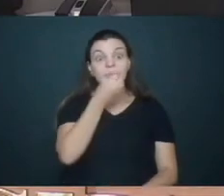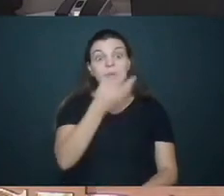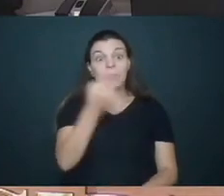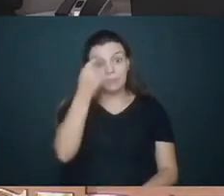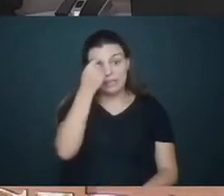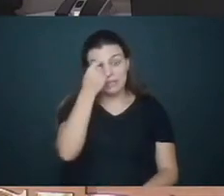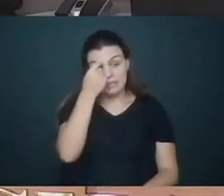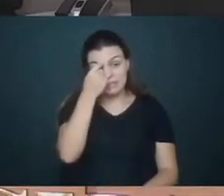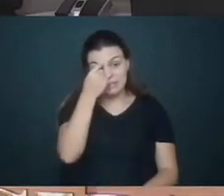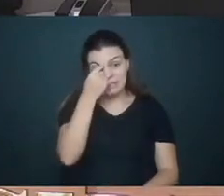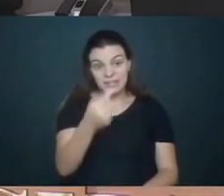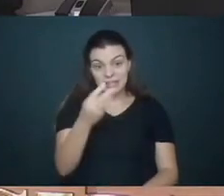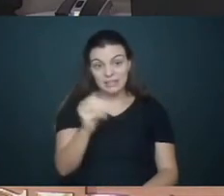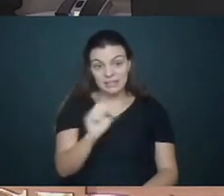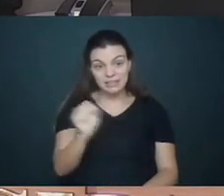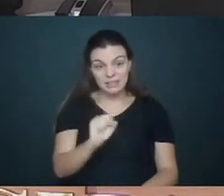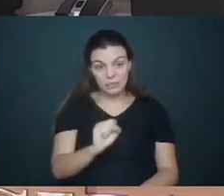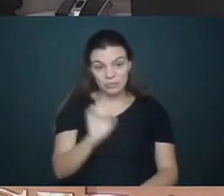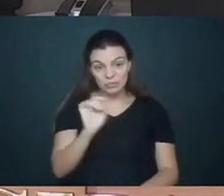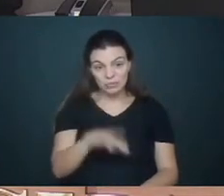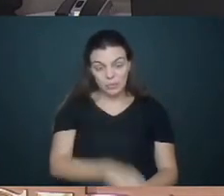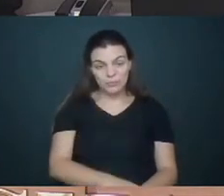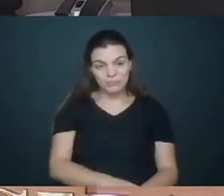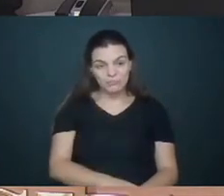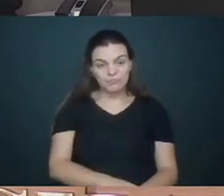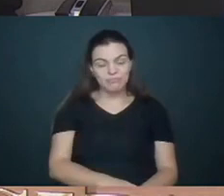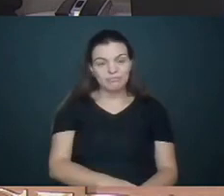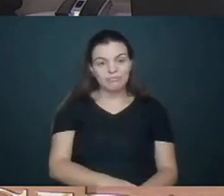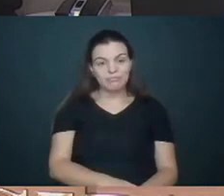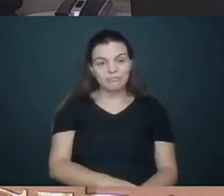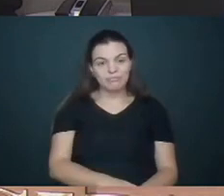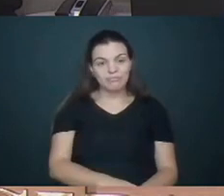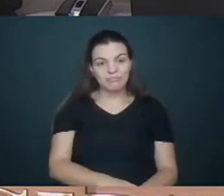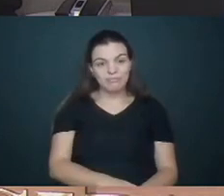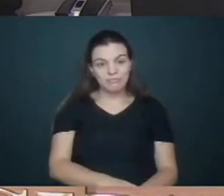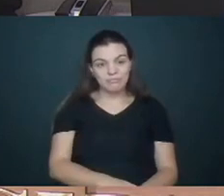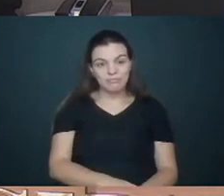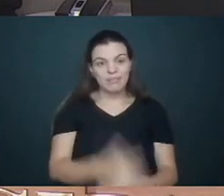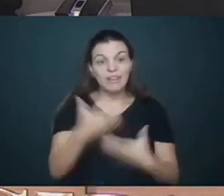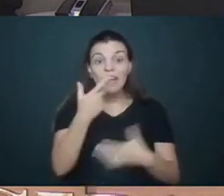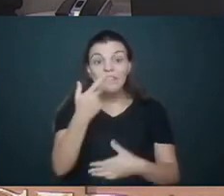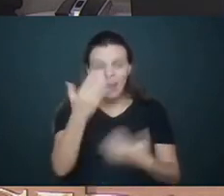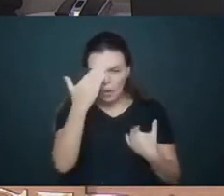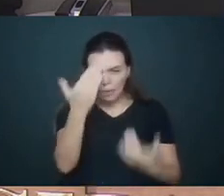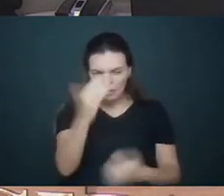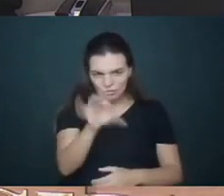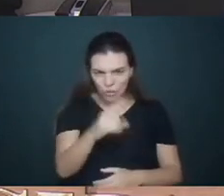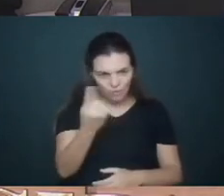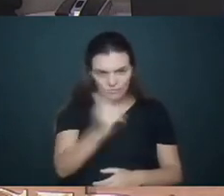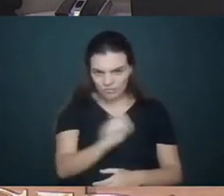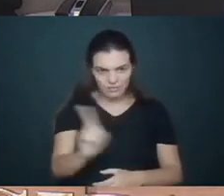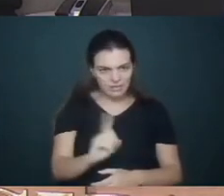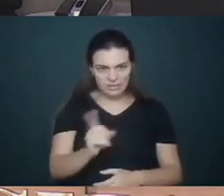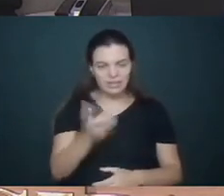está ótimo. Vou dizer mais alguma coisa. Ao invés de dizer obrigado uma vez só, eu vou dizer